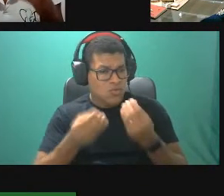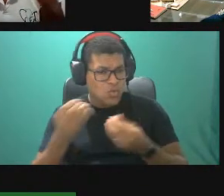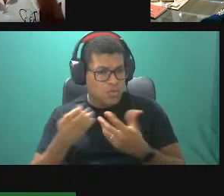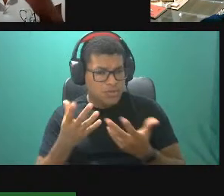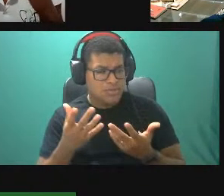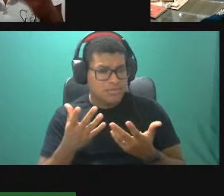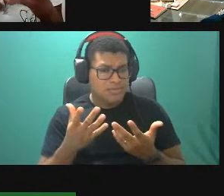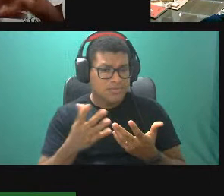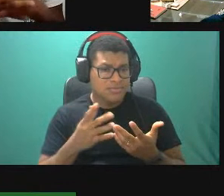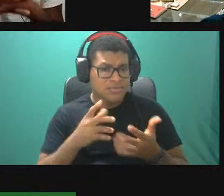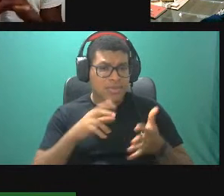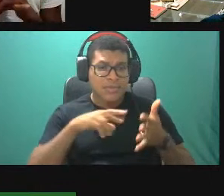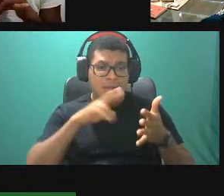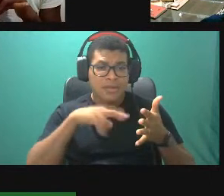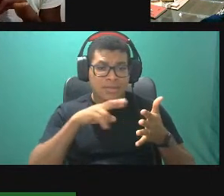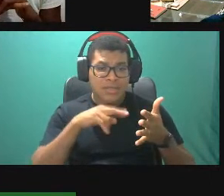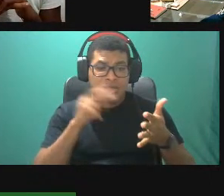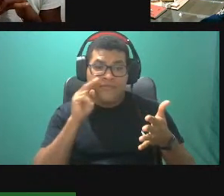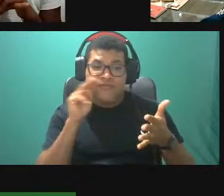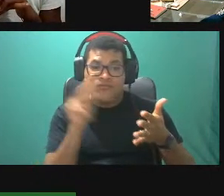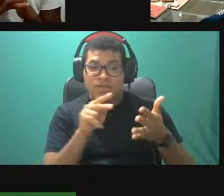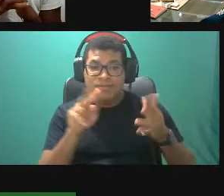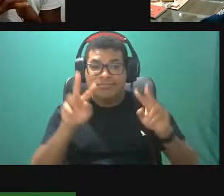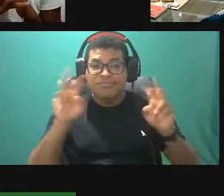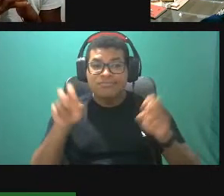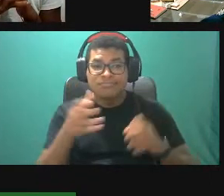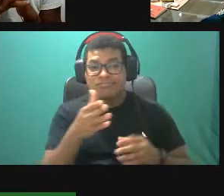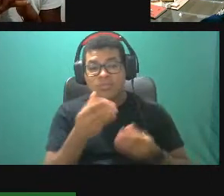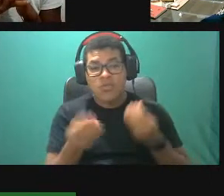a perícia vê essa questão?